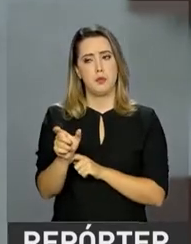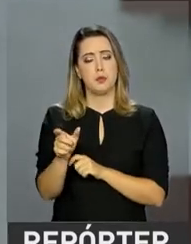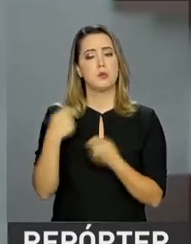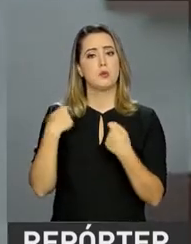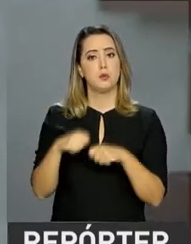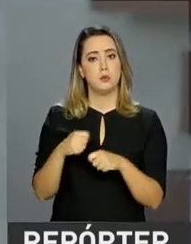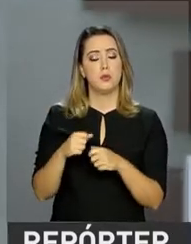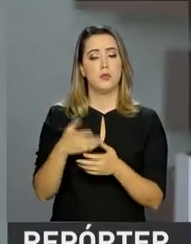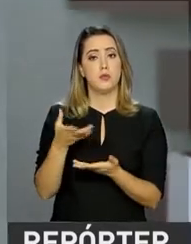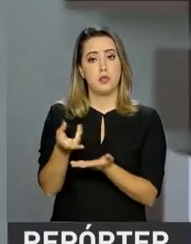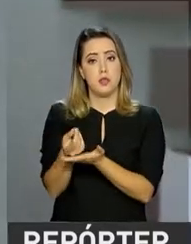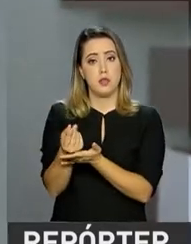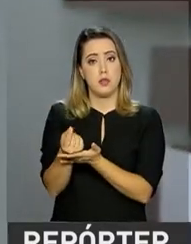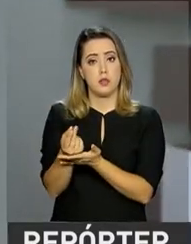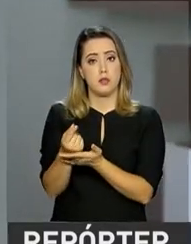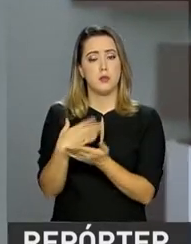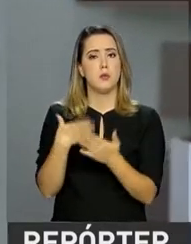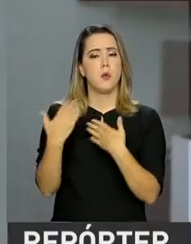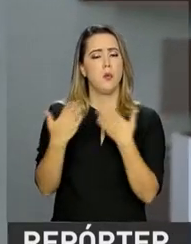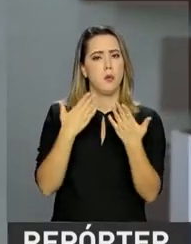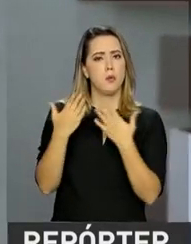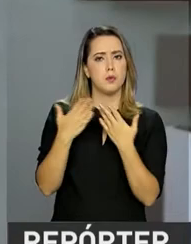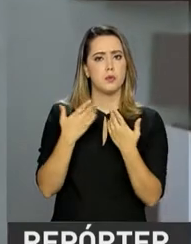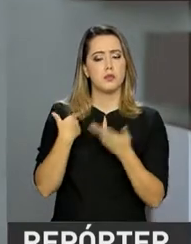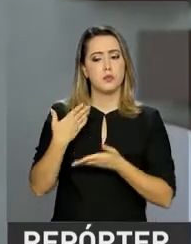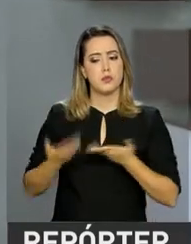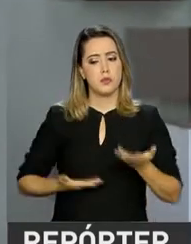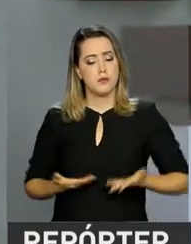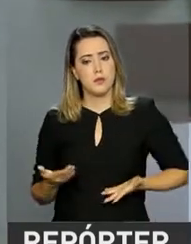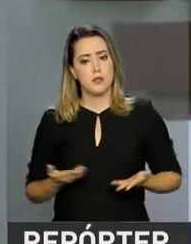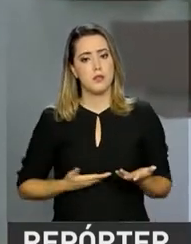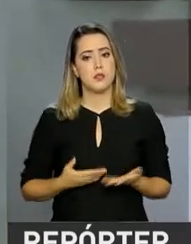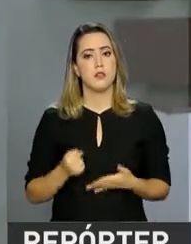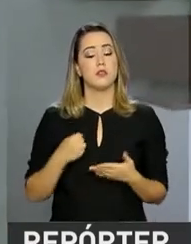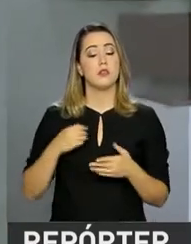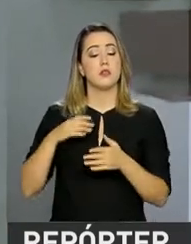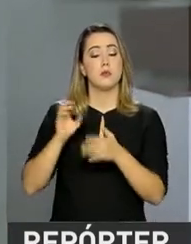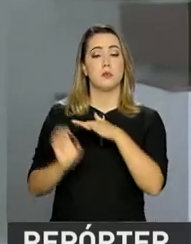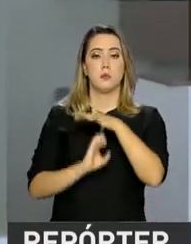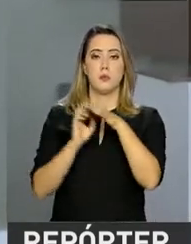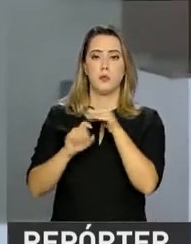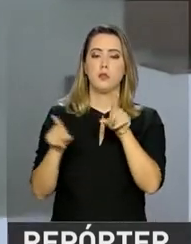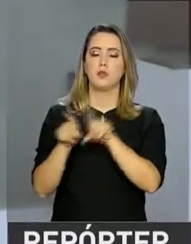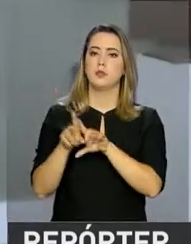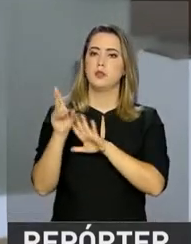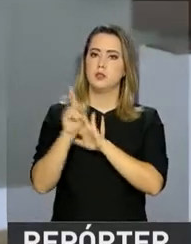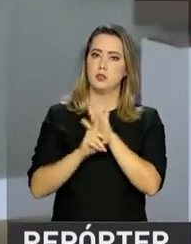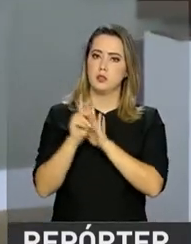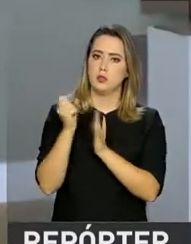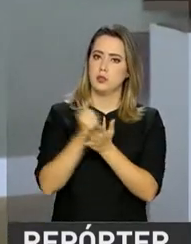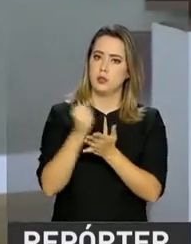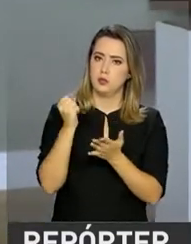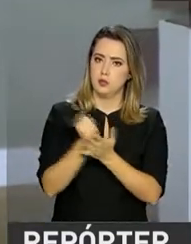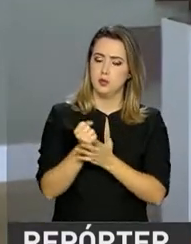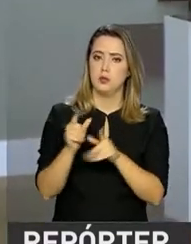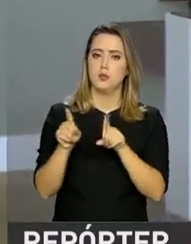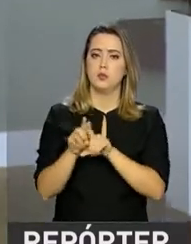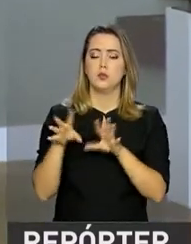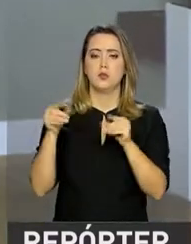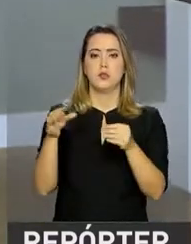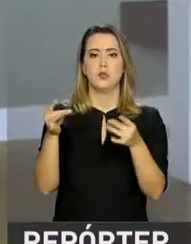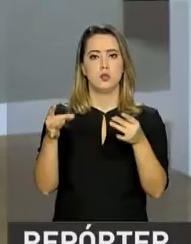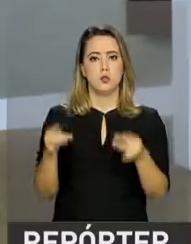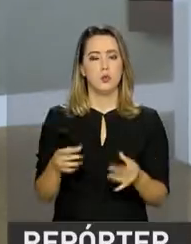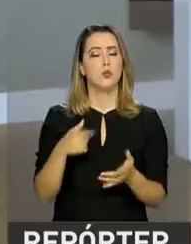intermitente vai receber proporcional ao período em que prestou serviços à empresa. Ele também terá direito à carteira assinada e a todos